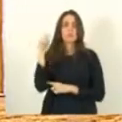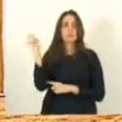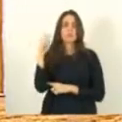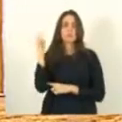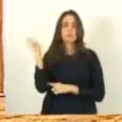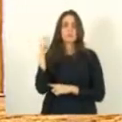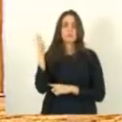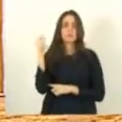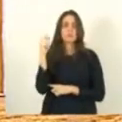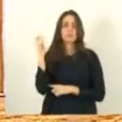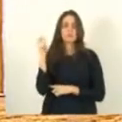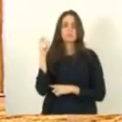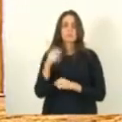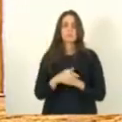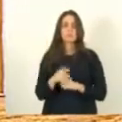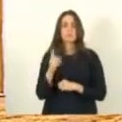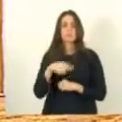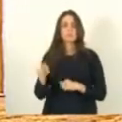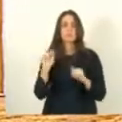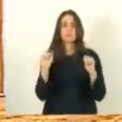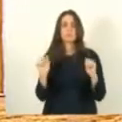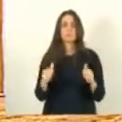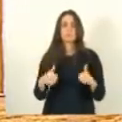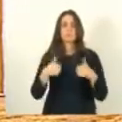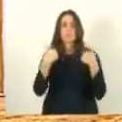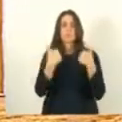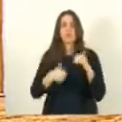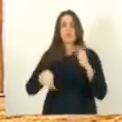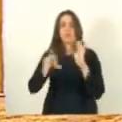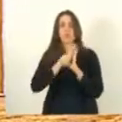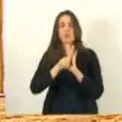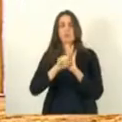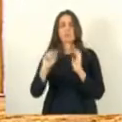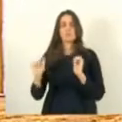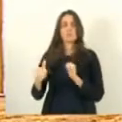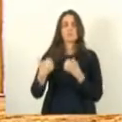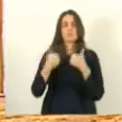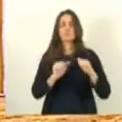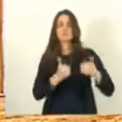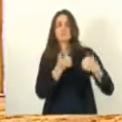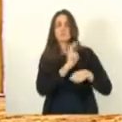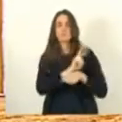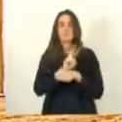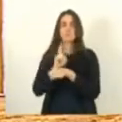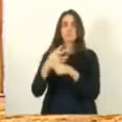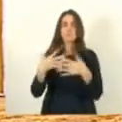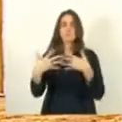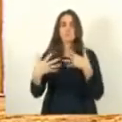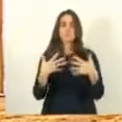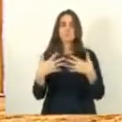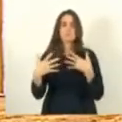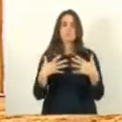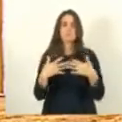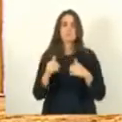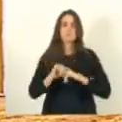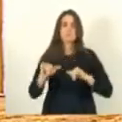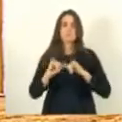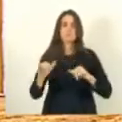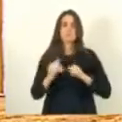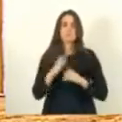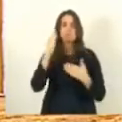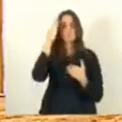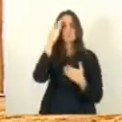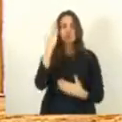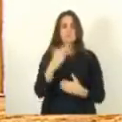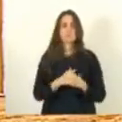Poder Legislativo aprimorar leis que melhorem a fiscalização, a transparência e a publicidade. Muito